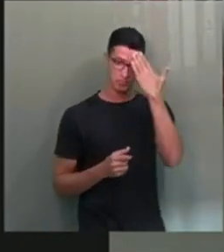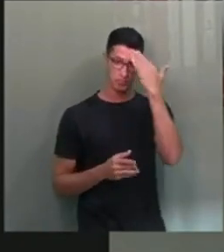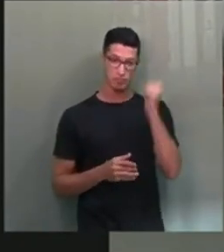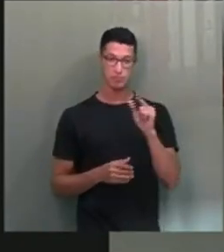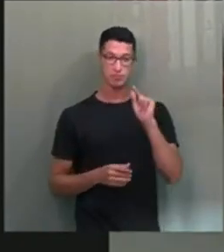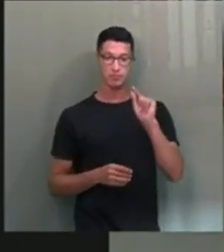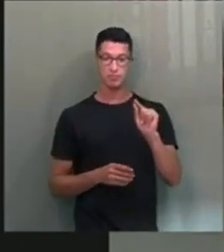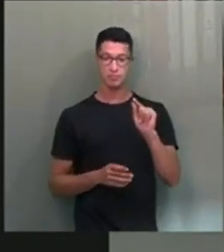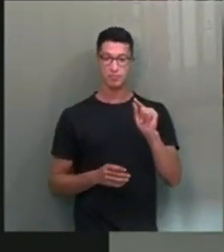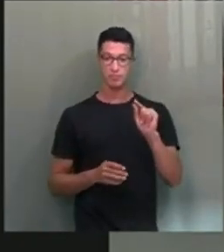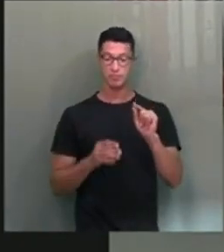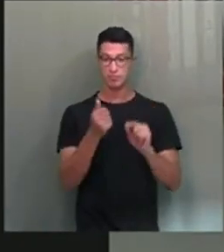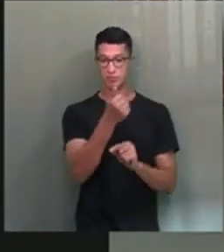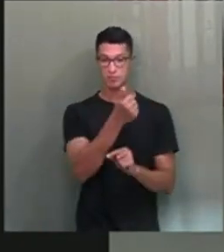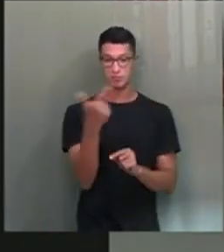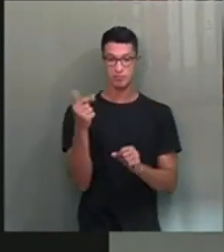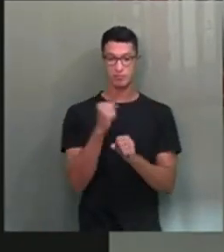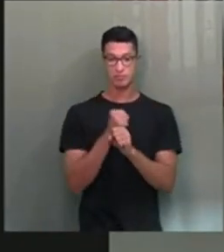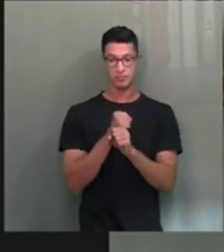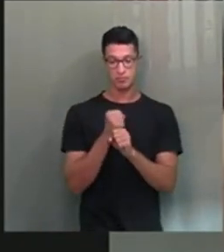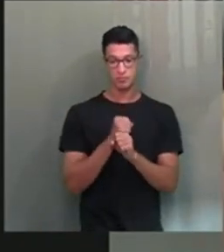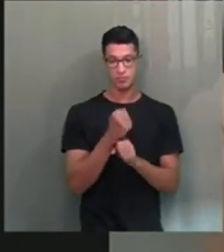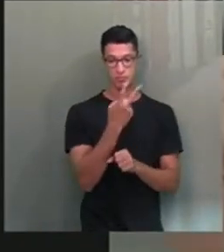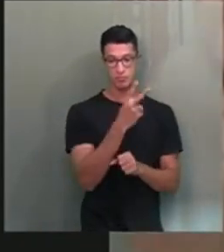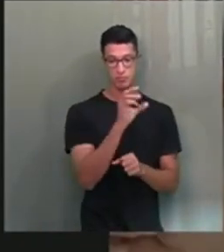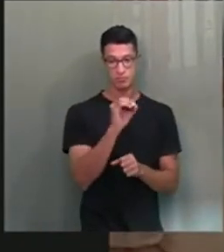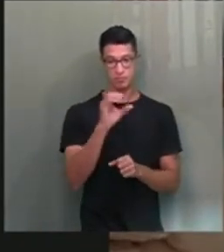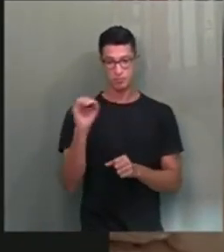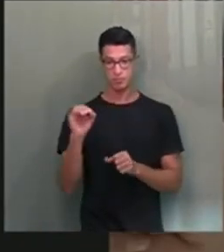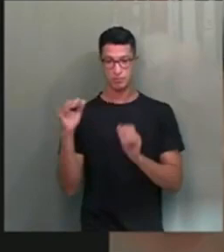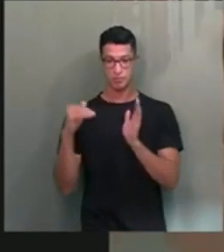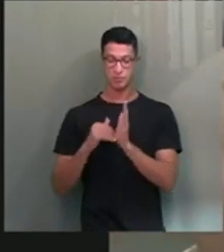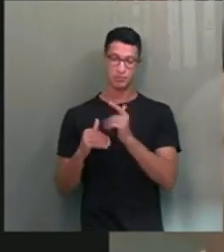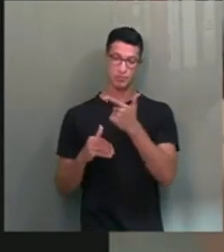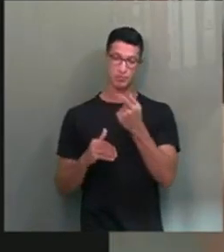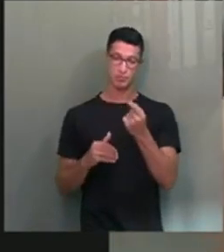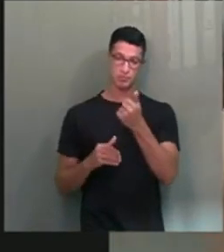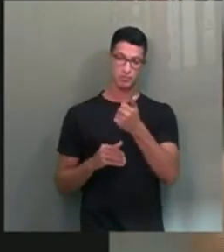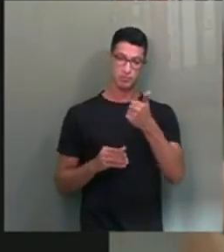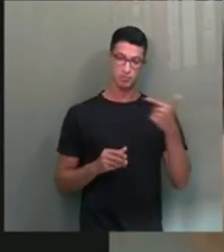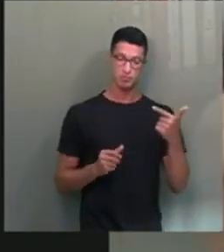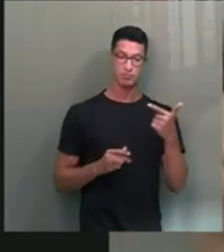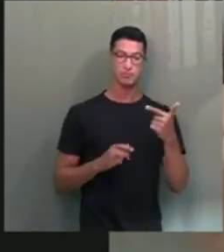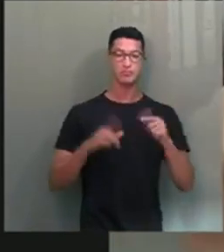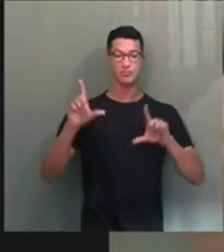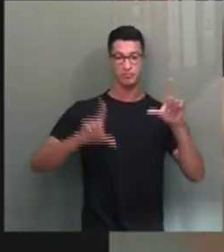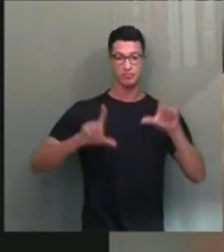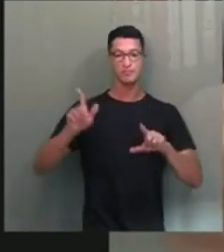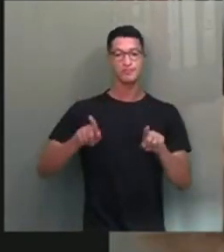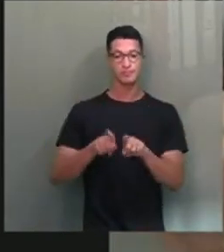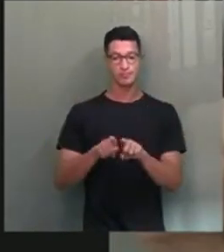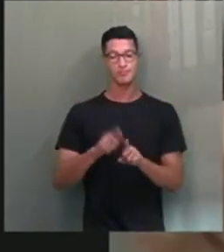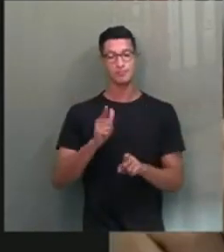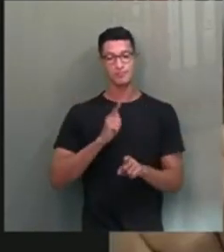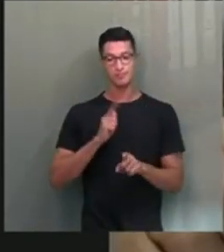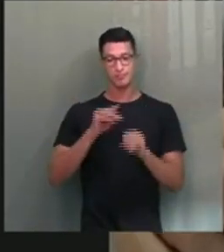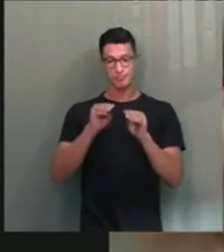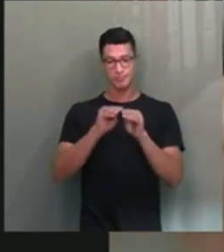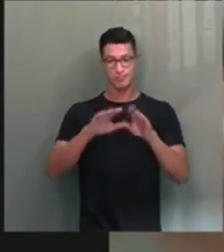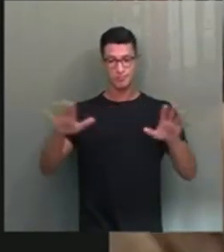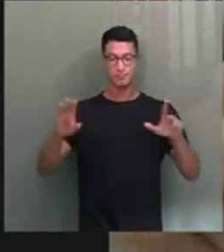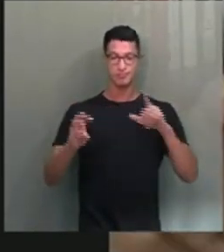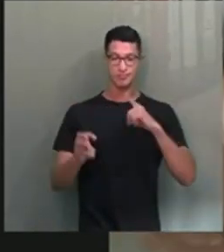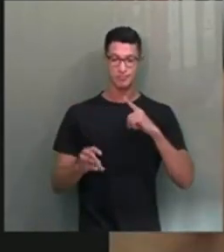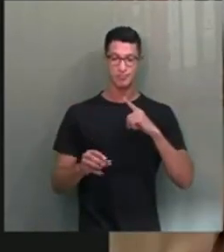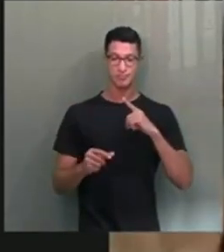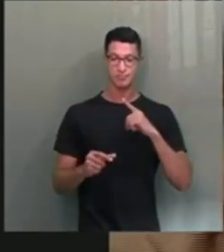que durante 12 anos, de 2000 a 2012, a Rádio Senado também teve transmissão